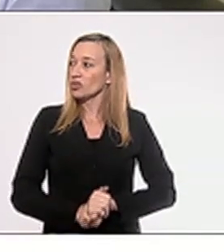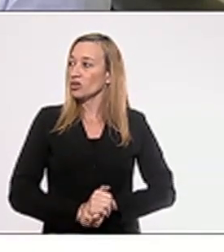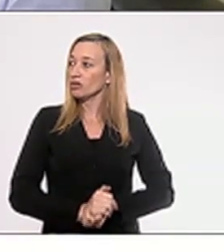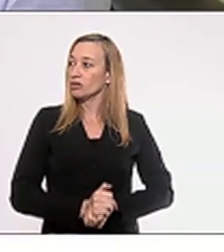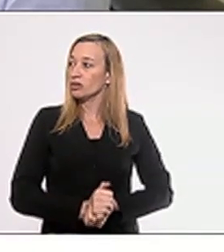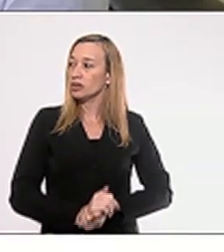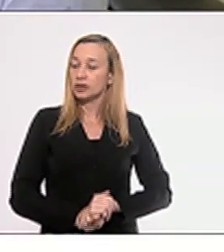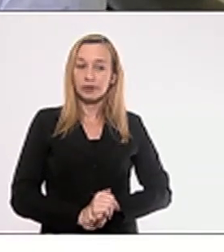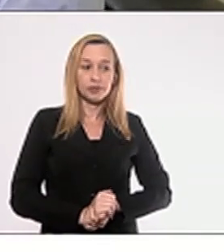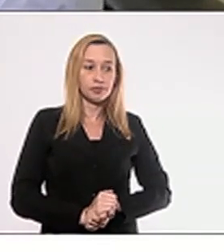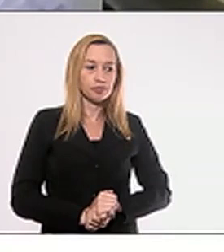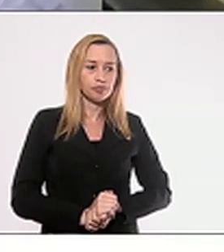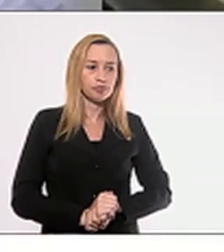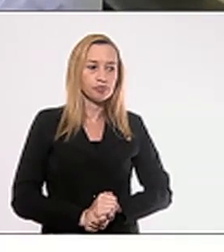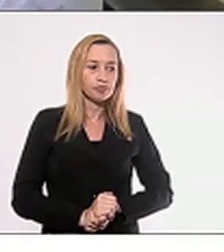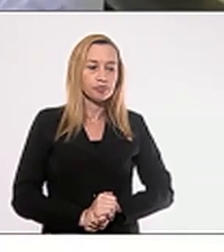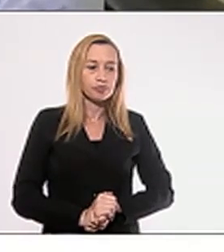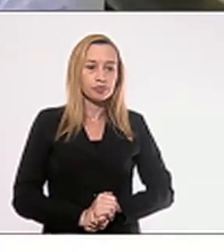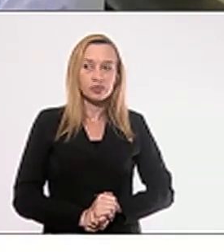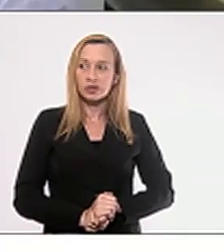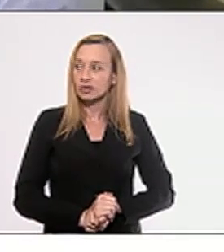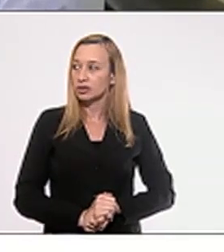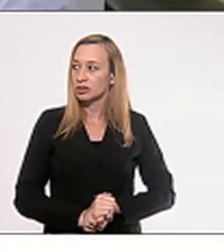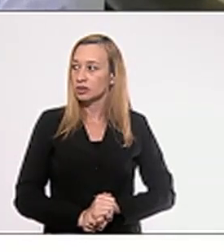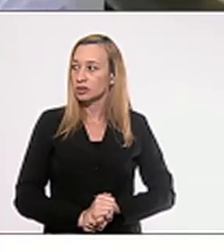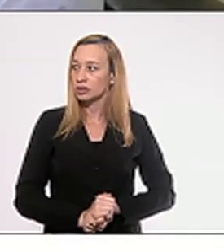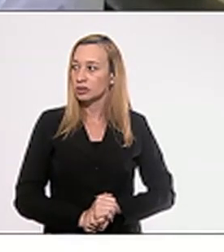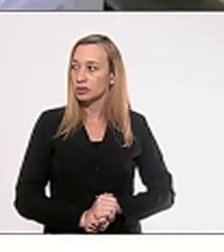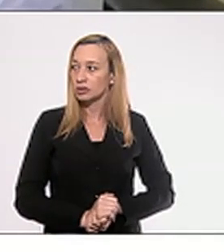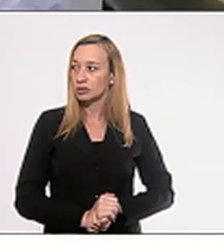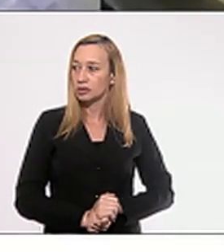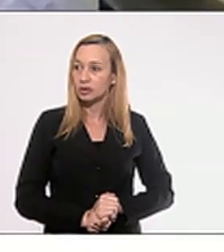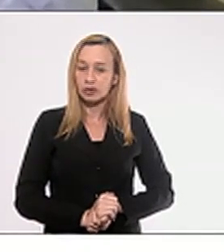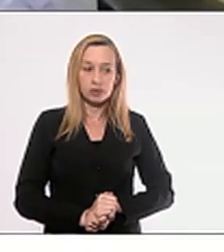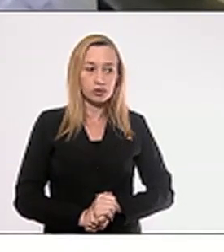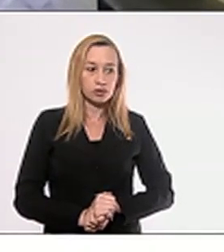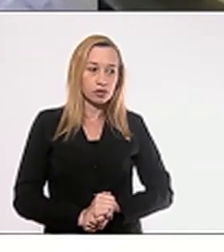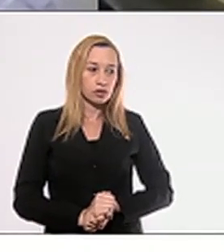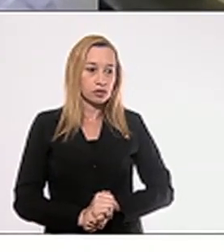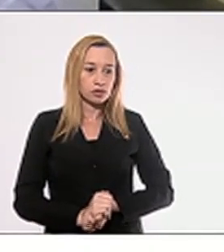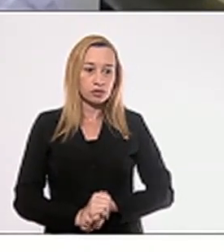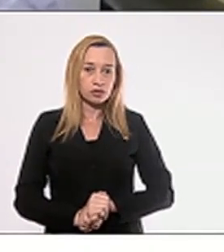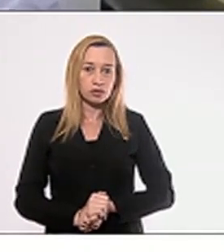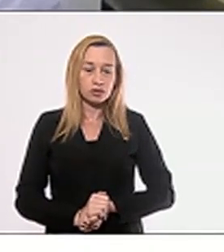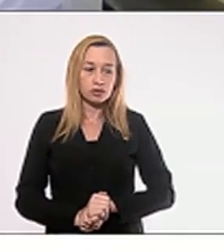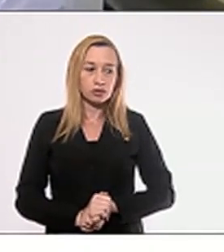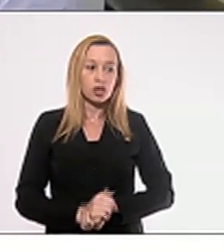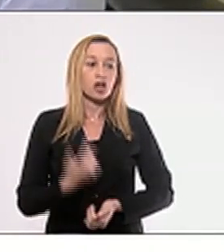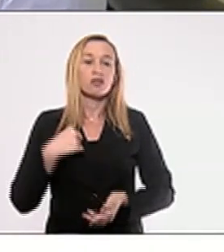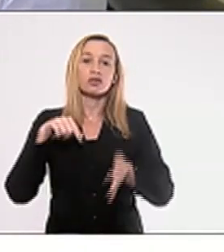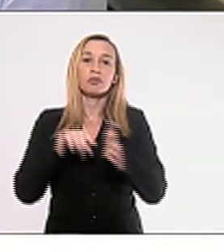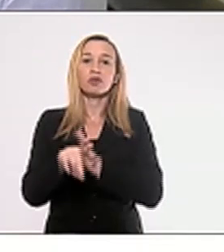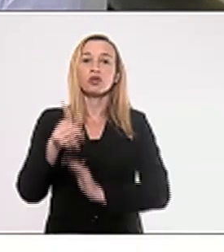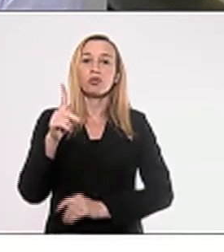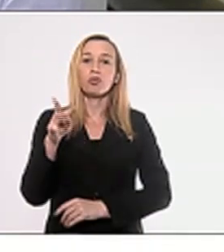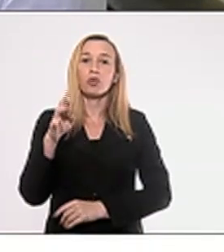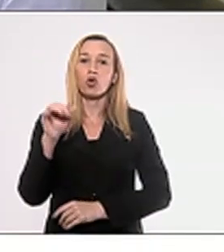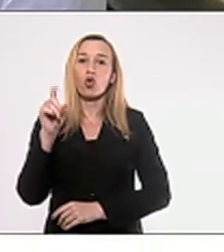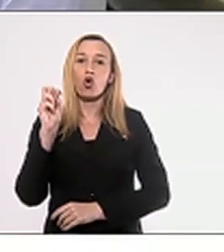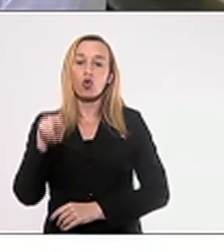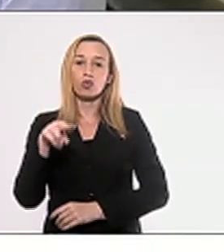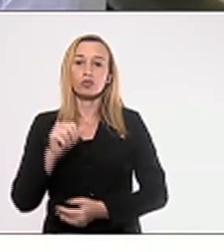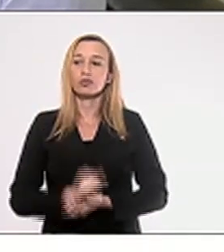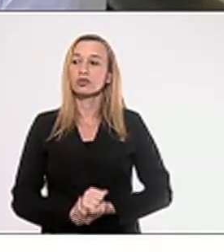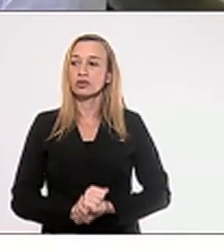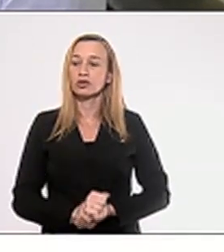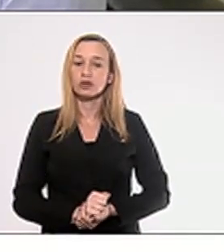Certo. Minha pergunta, no caso aqui, eu vou fazer uma pergunta para o PROCON.